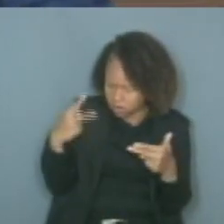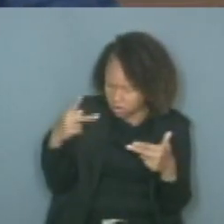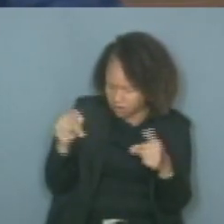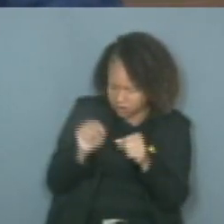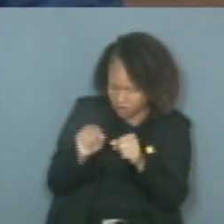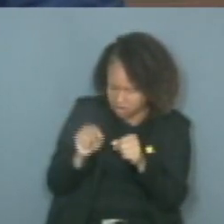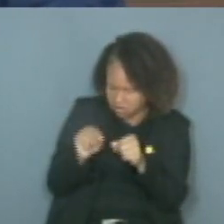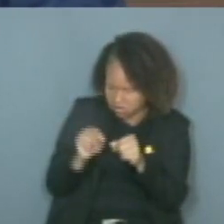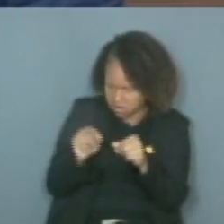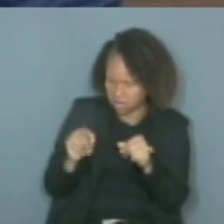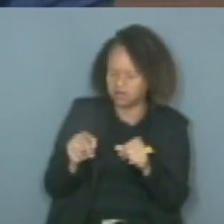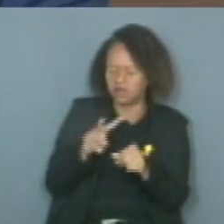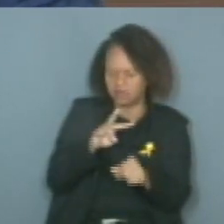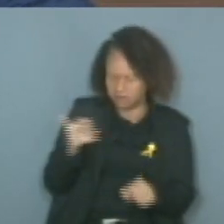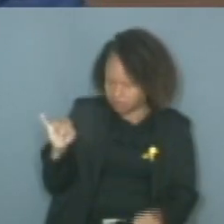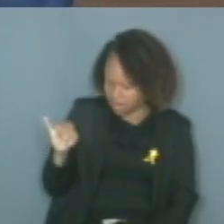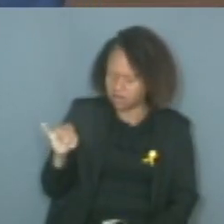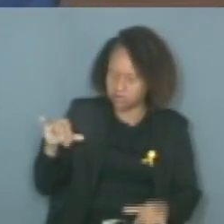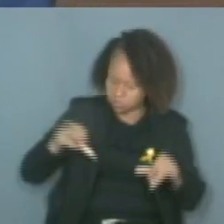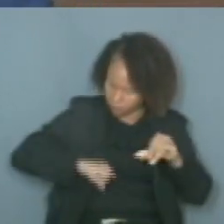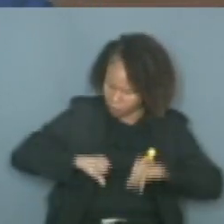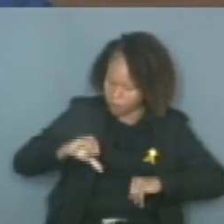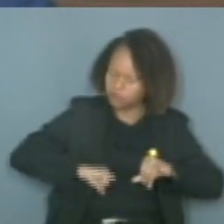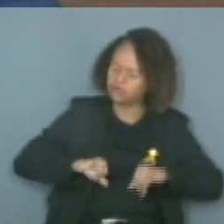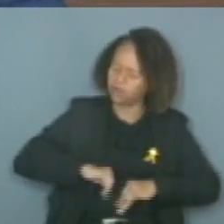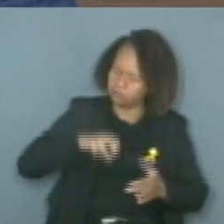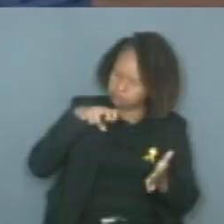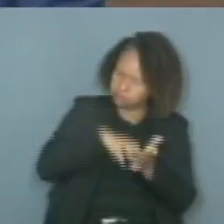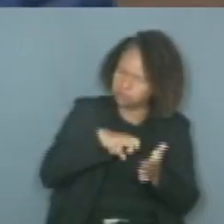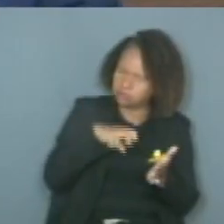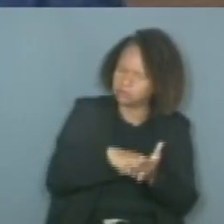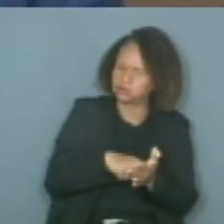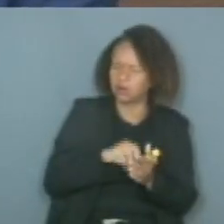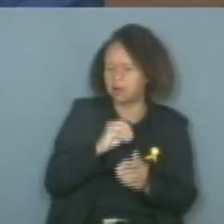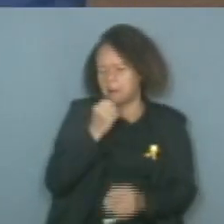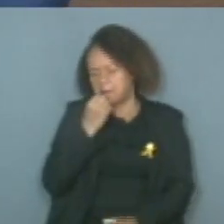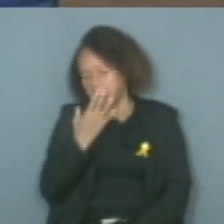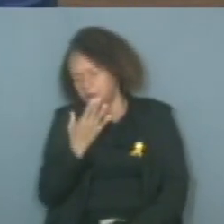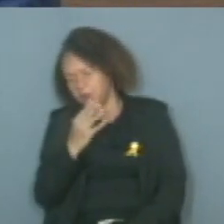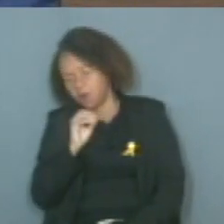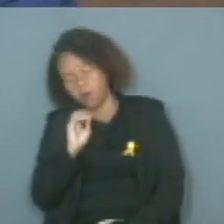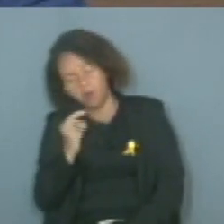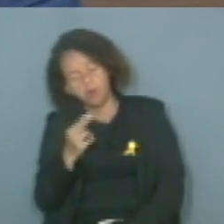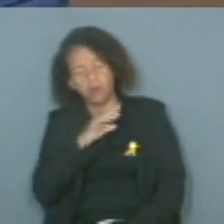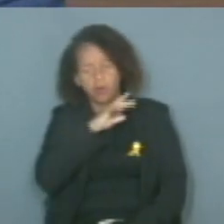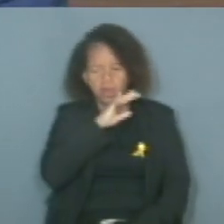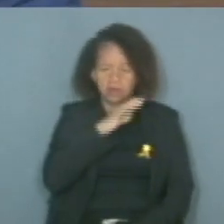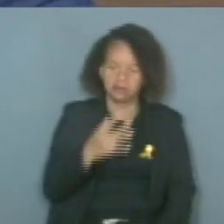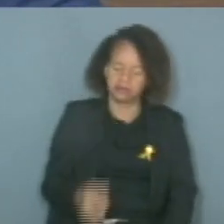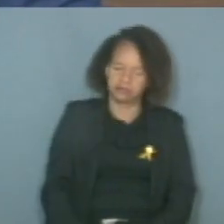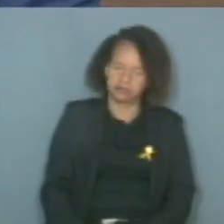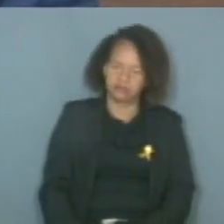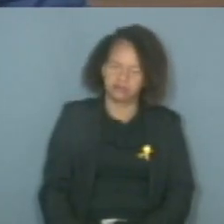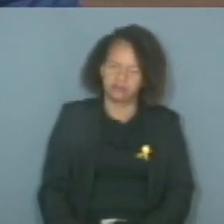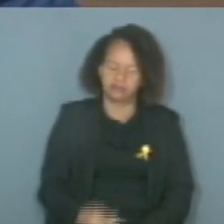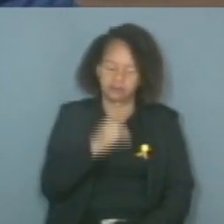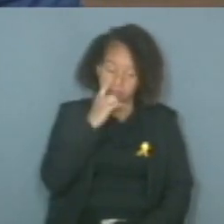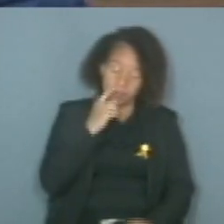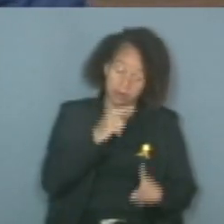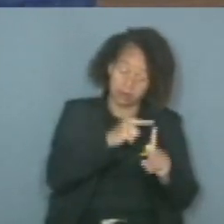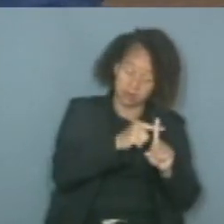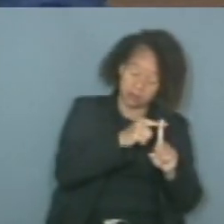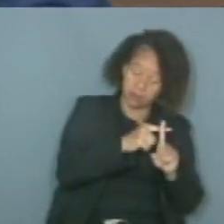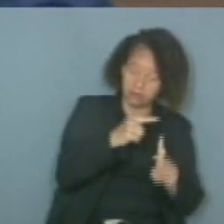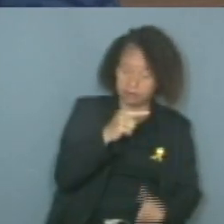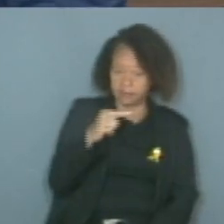faça vai sofrer punições, ou boas ou ruins, situações positivas